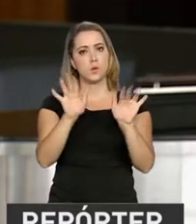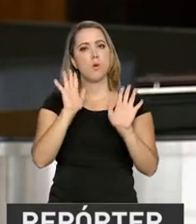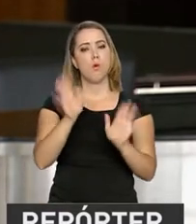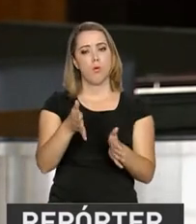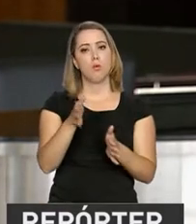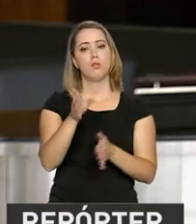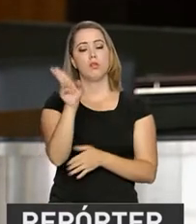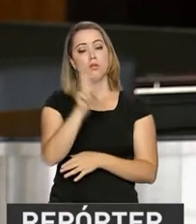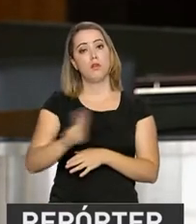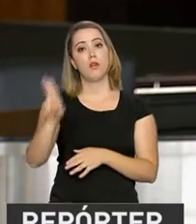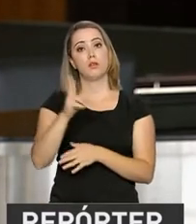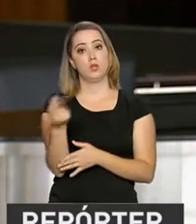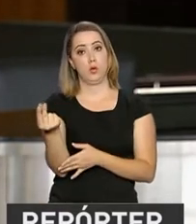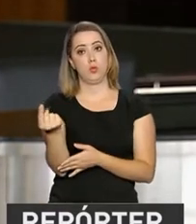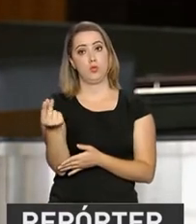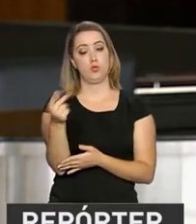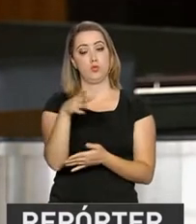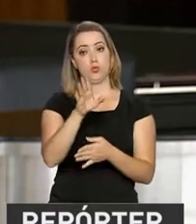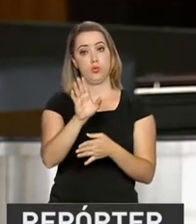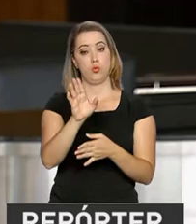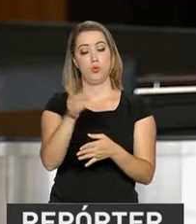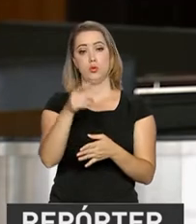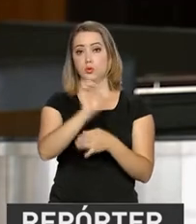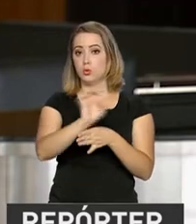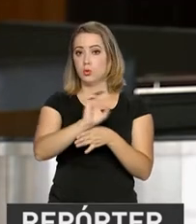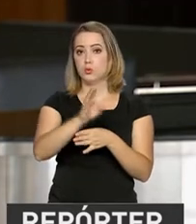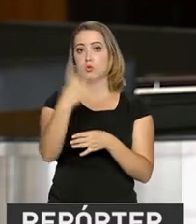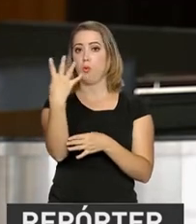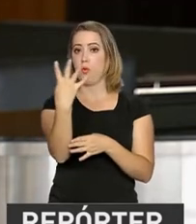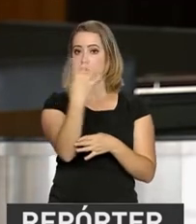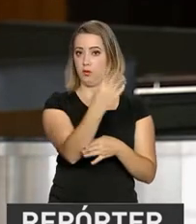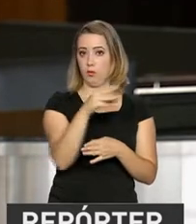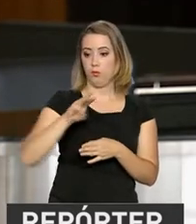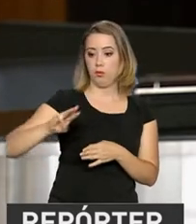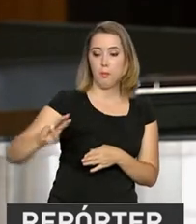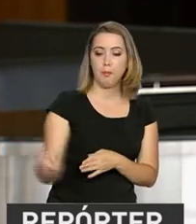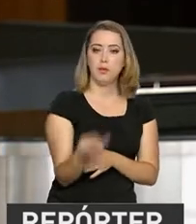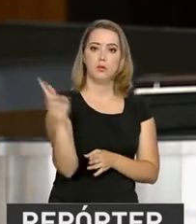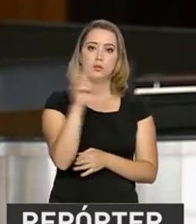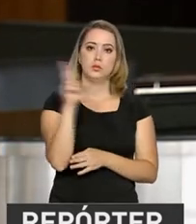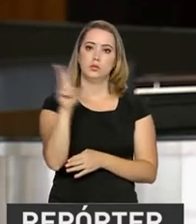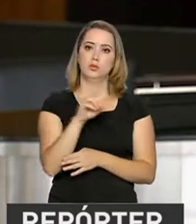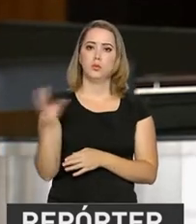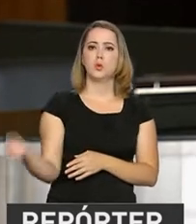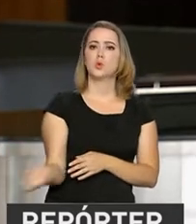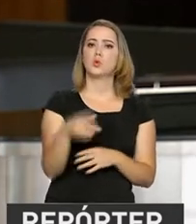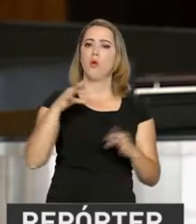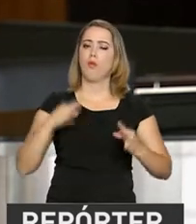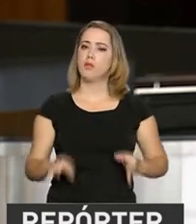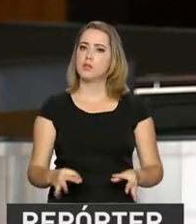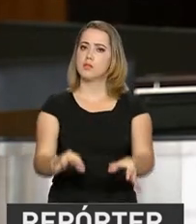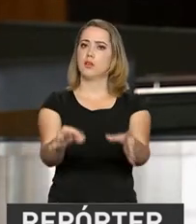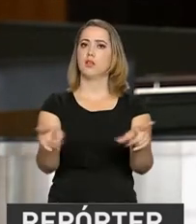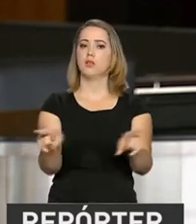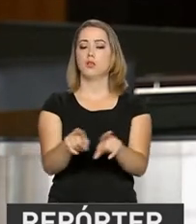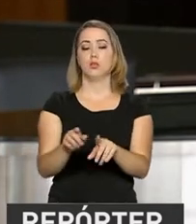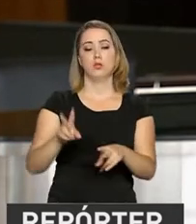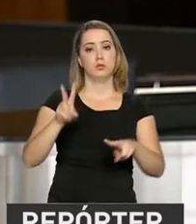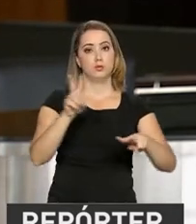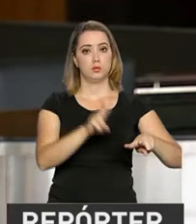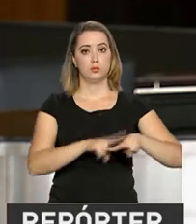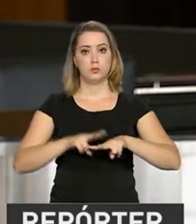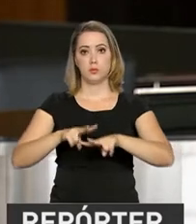recursos ficou o estado 44 milhões e setecentos mil reais para modernizar o sistema prisional